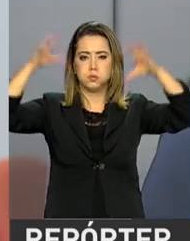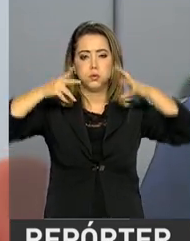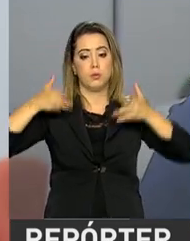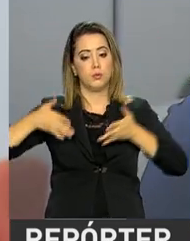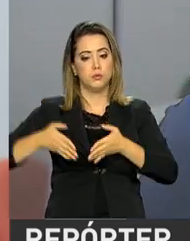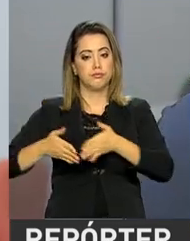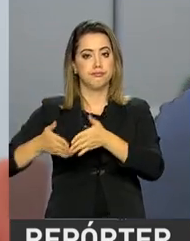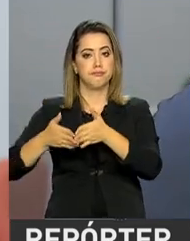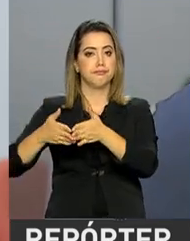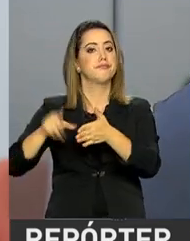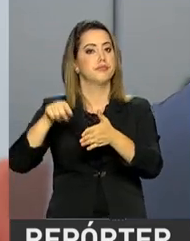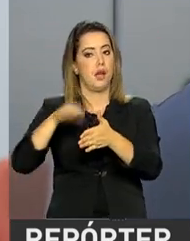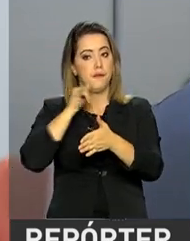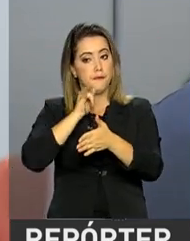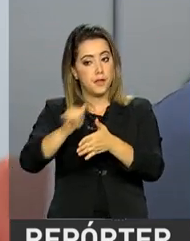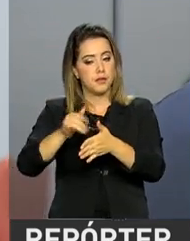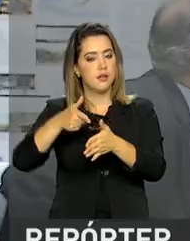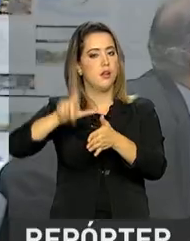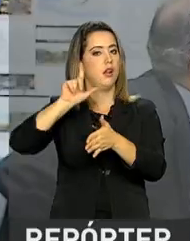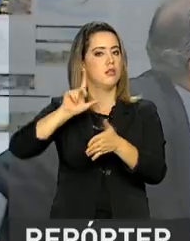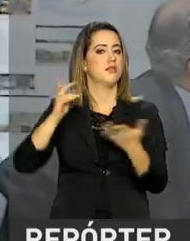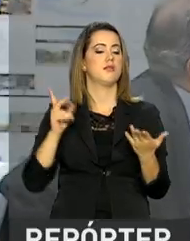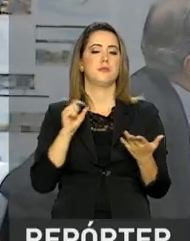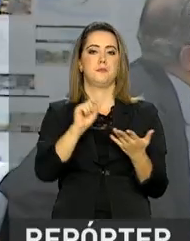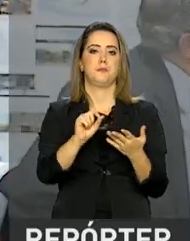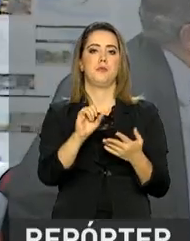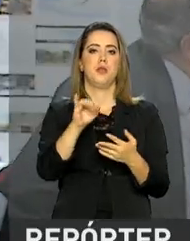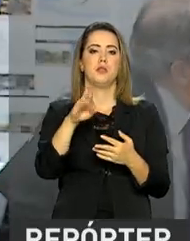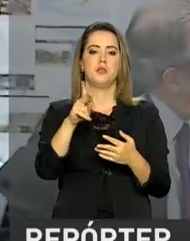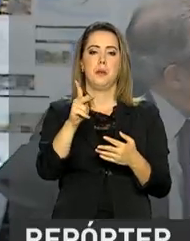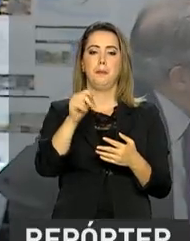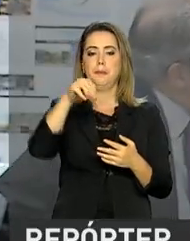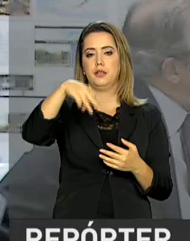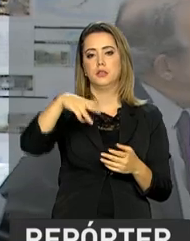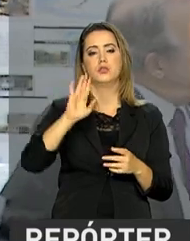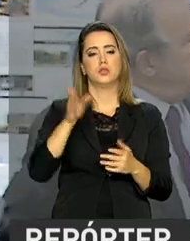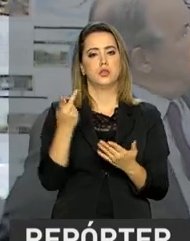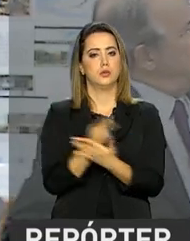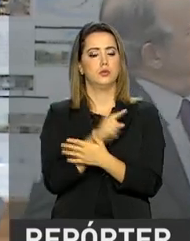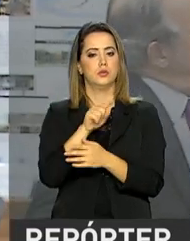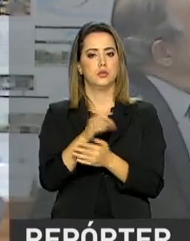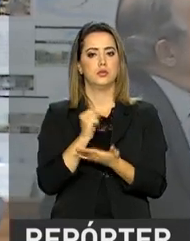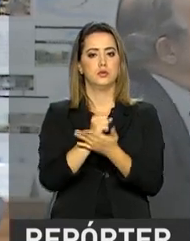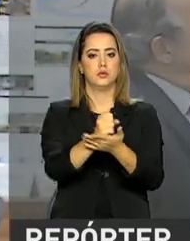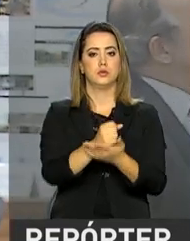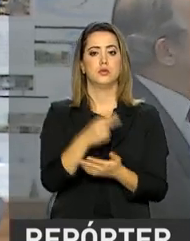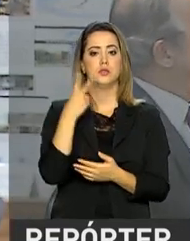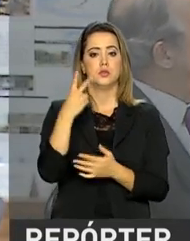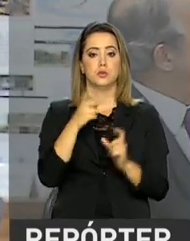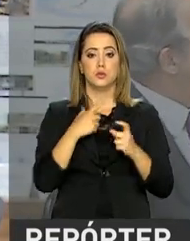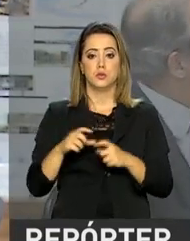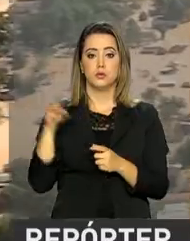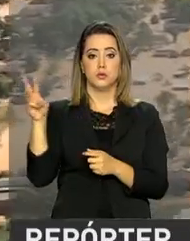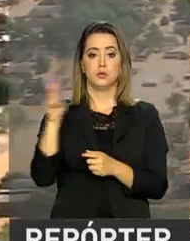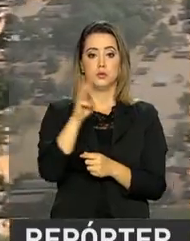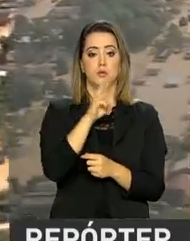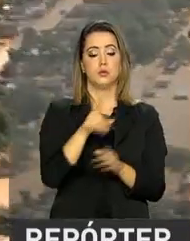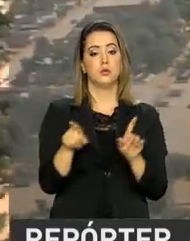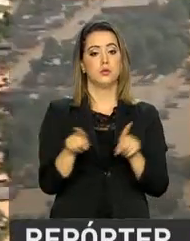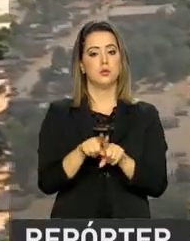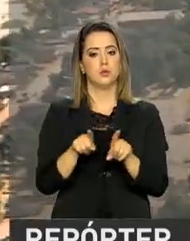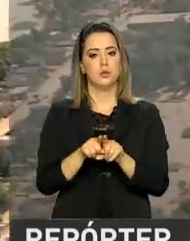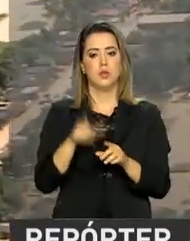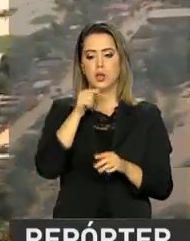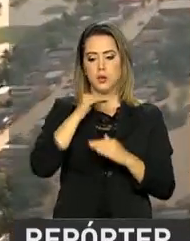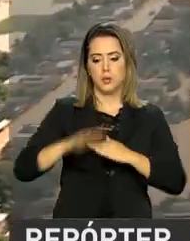movimentação de embarcar ações o sipam e hidro já está funcionando está disponível em duas plataformas além de